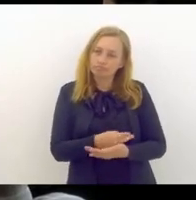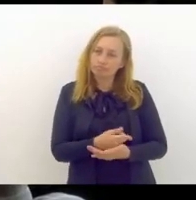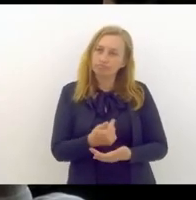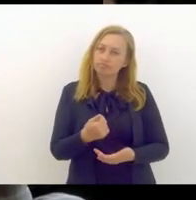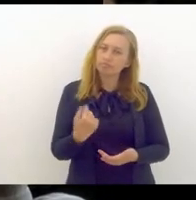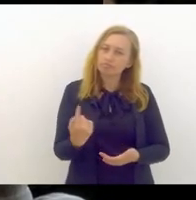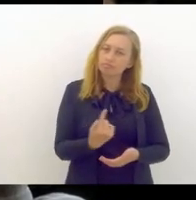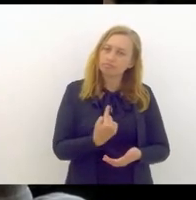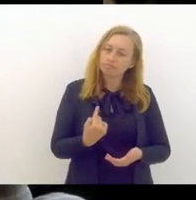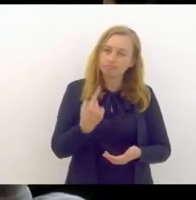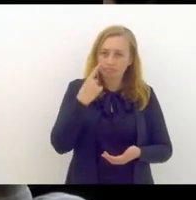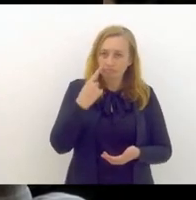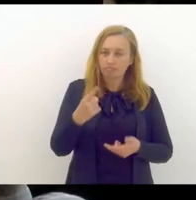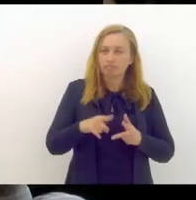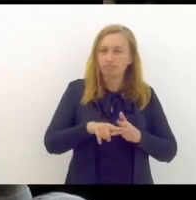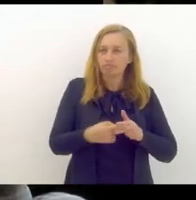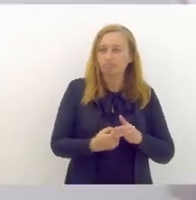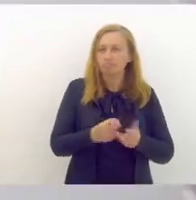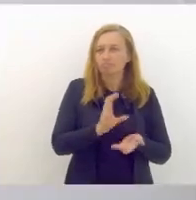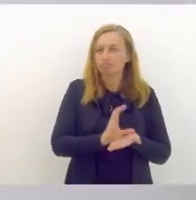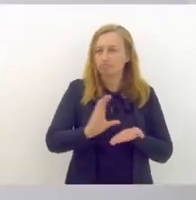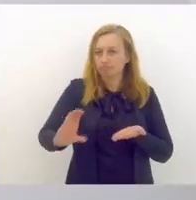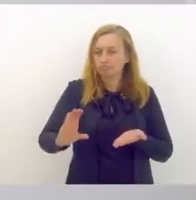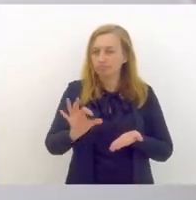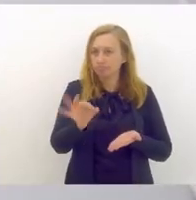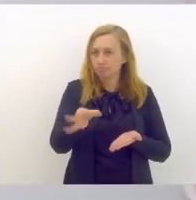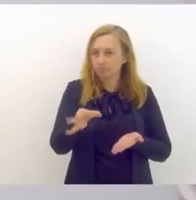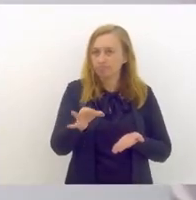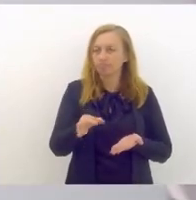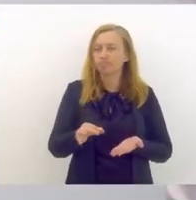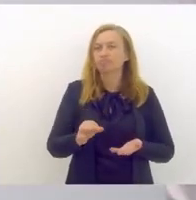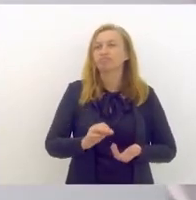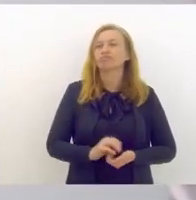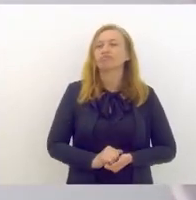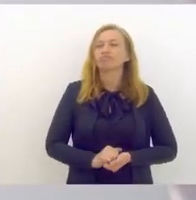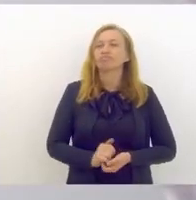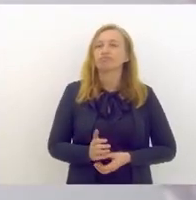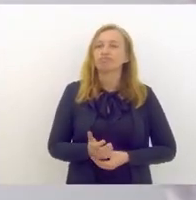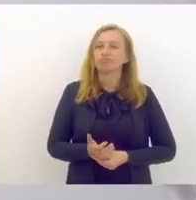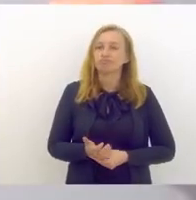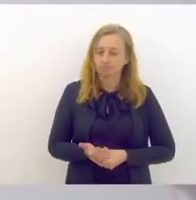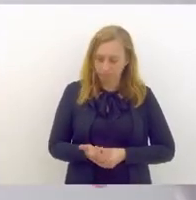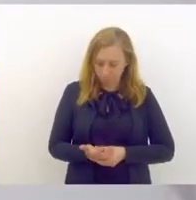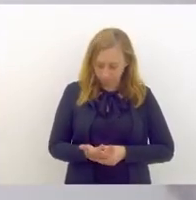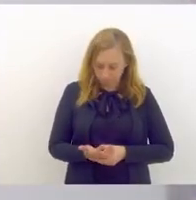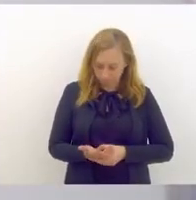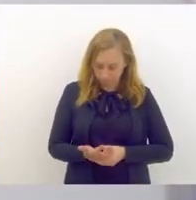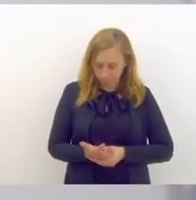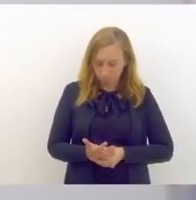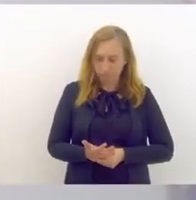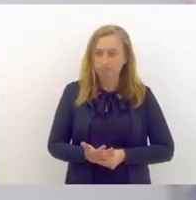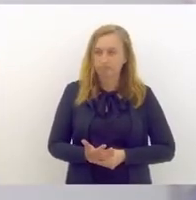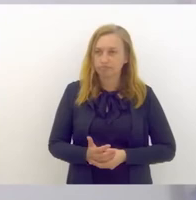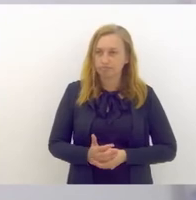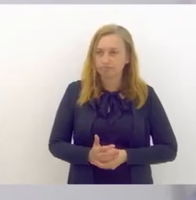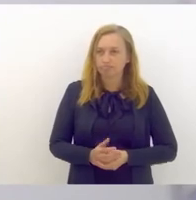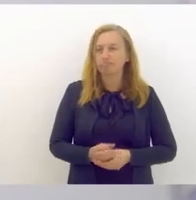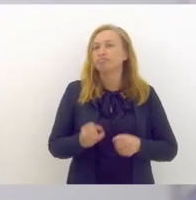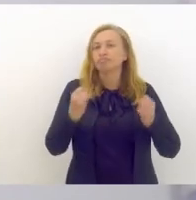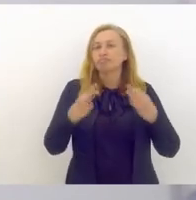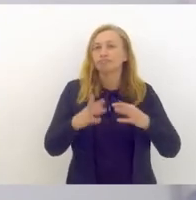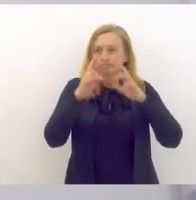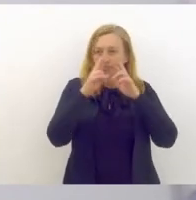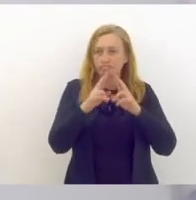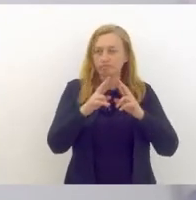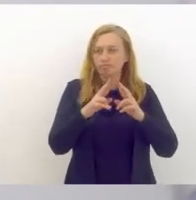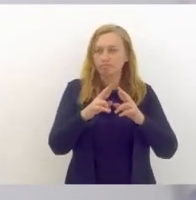consegui viabilizar recursos para fazer o justo, a justa indenização. Isso é fato. Então tem que se respeitar o direito de propriedade. Mas